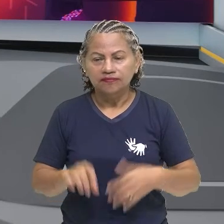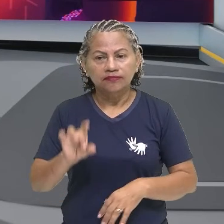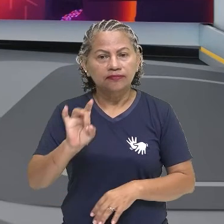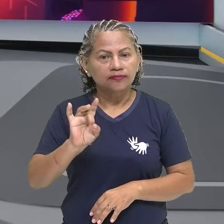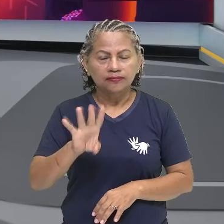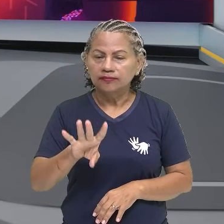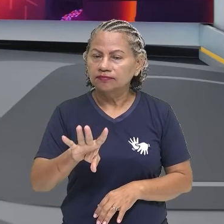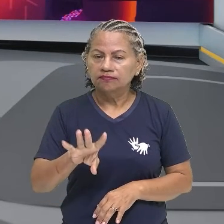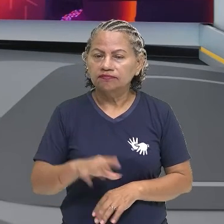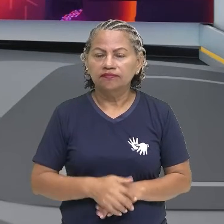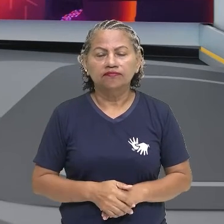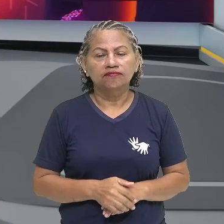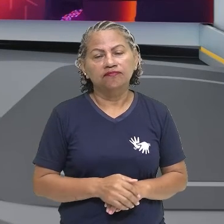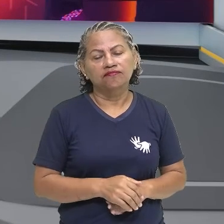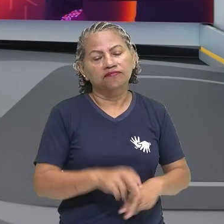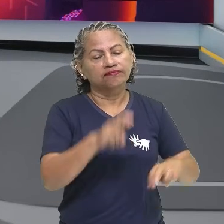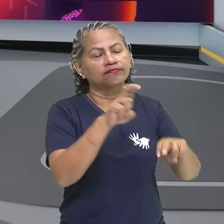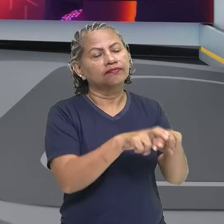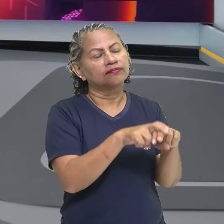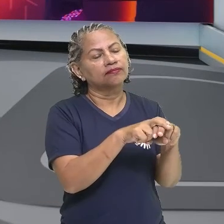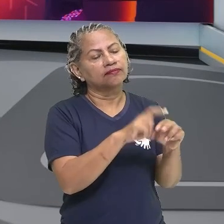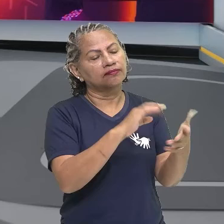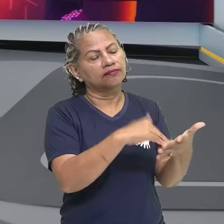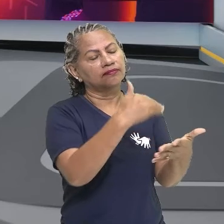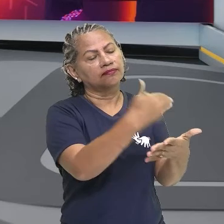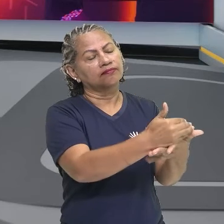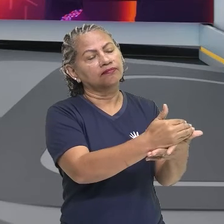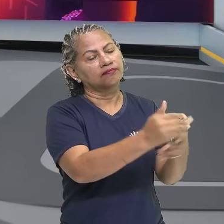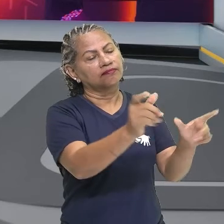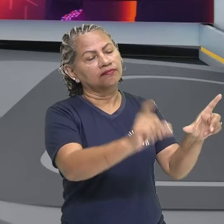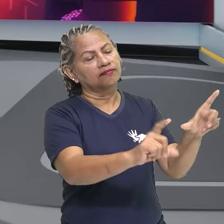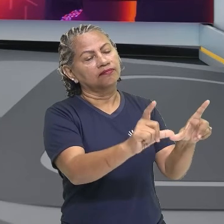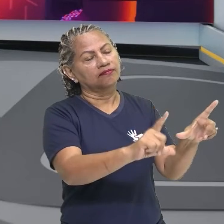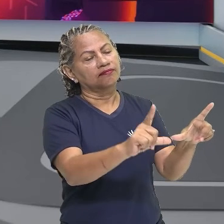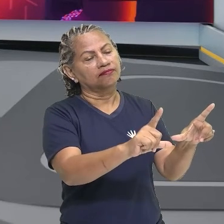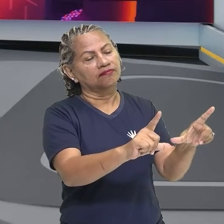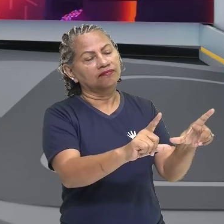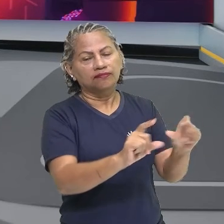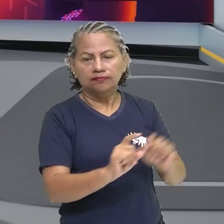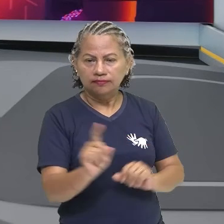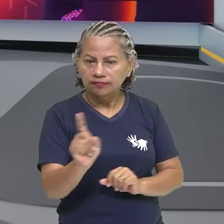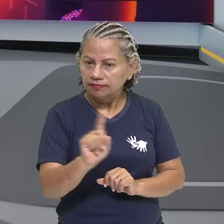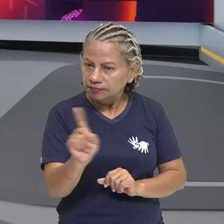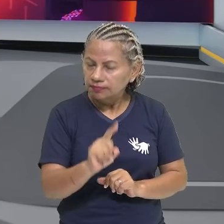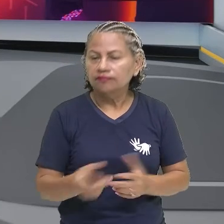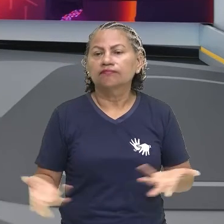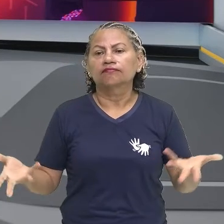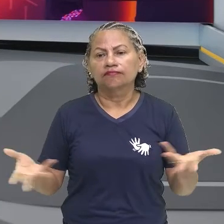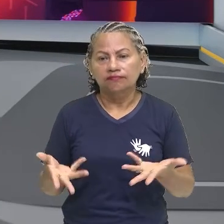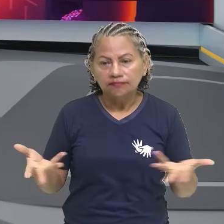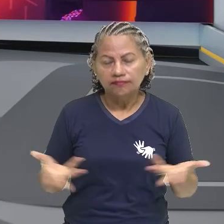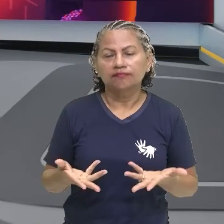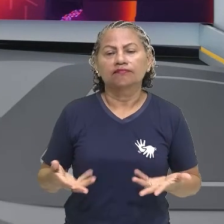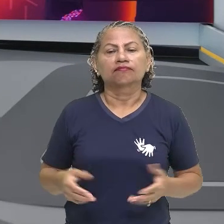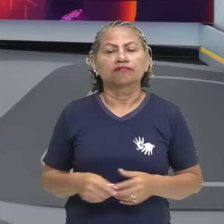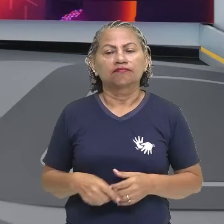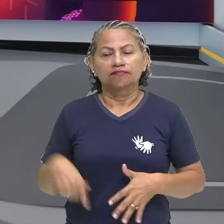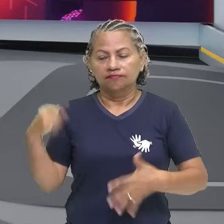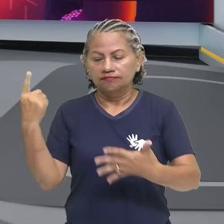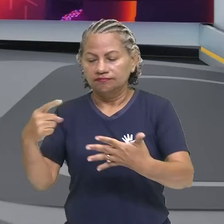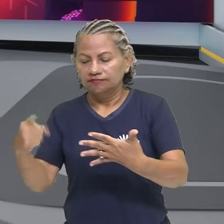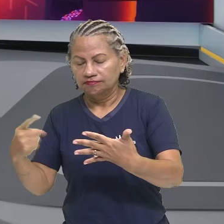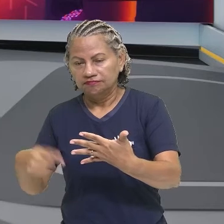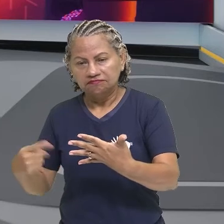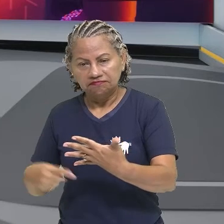somente de ficar ali sentado diante de uma TV ou diante do computador jogando. Virou um grande negócio em diversos